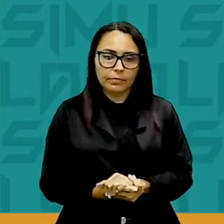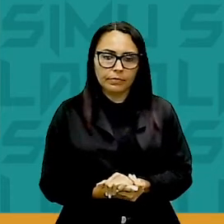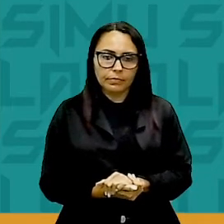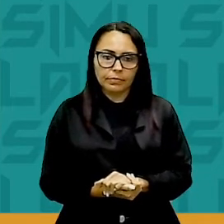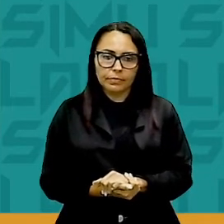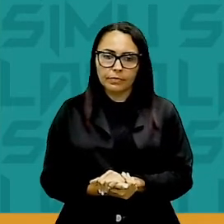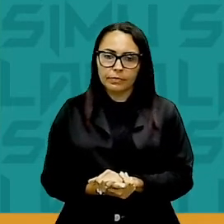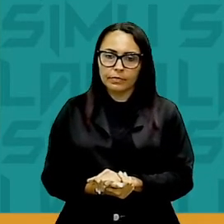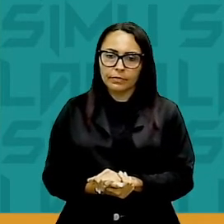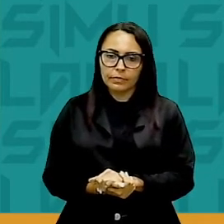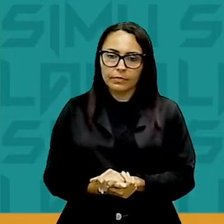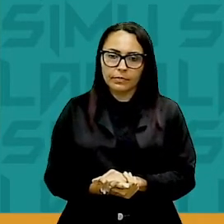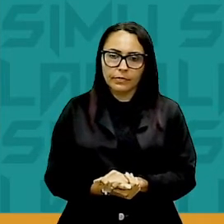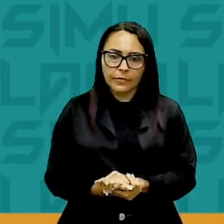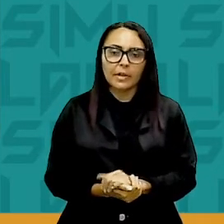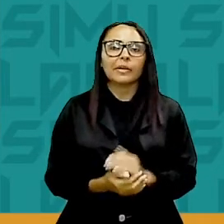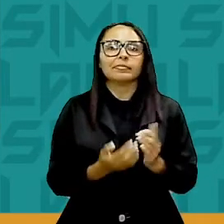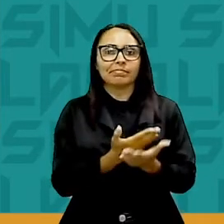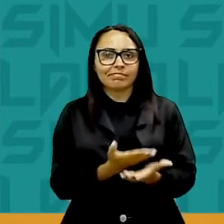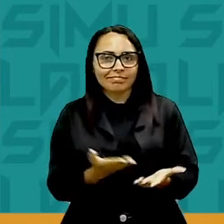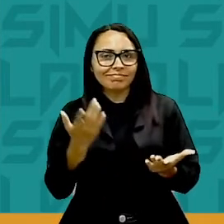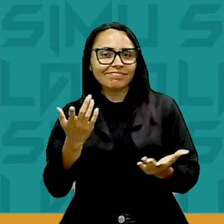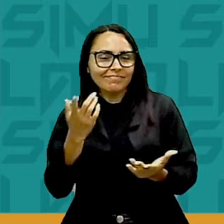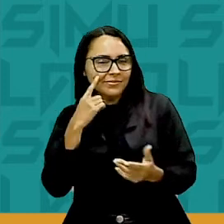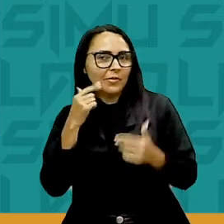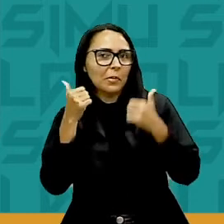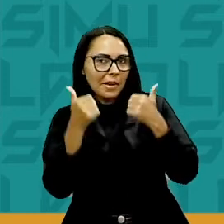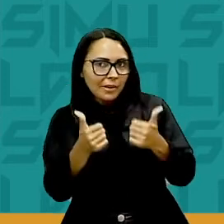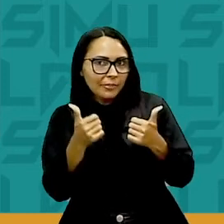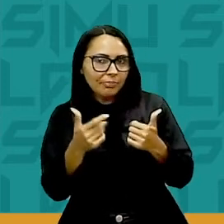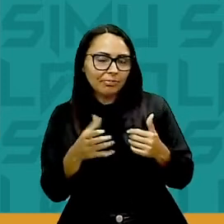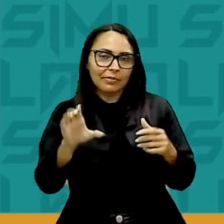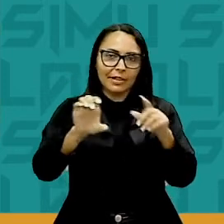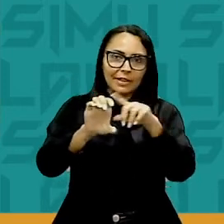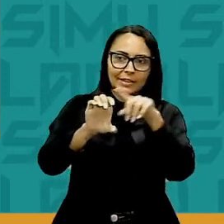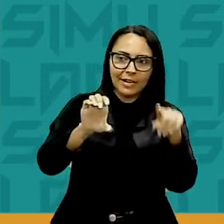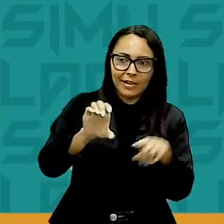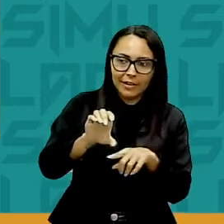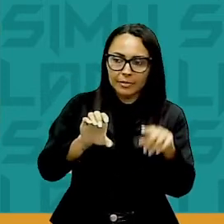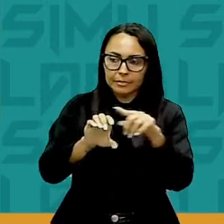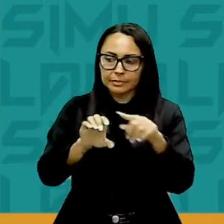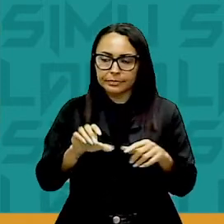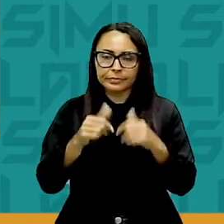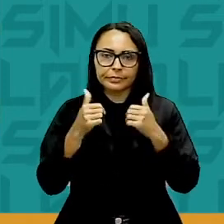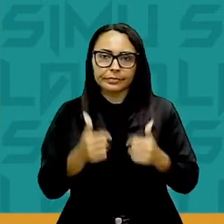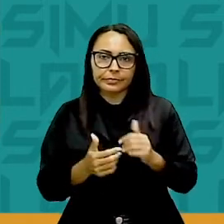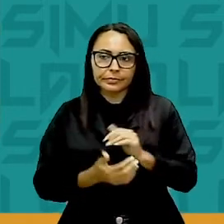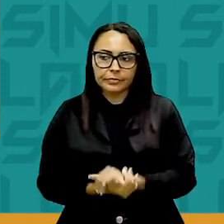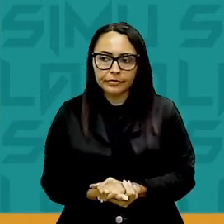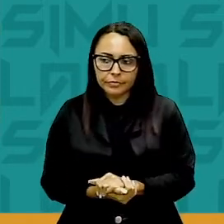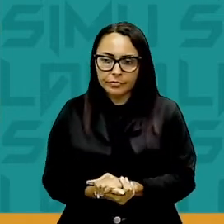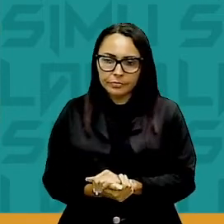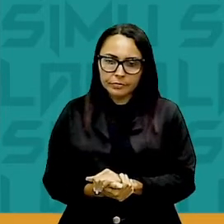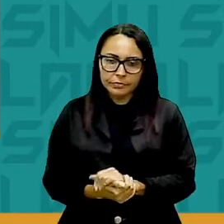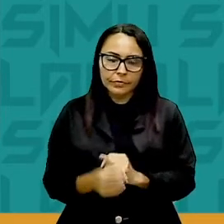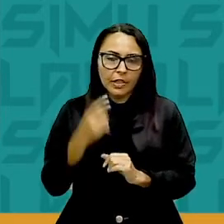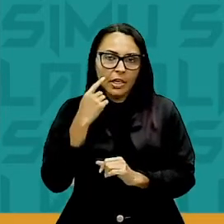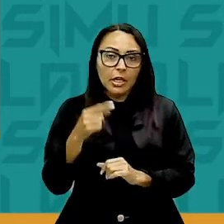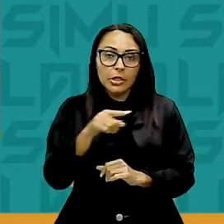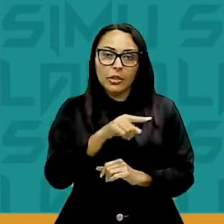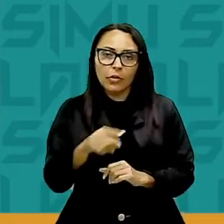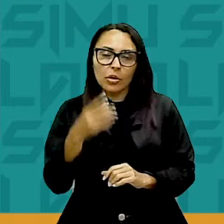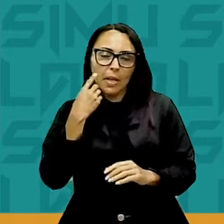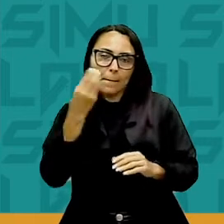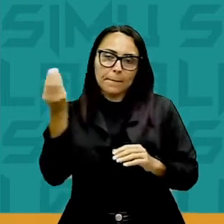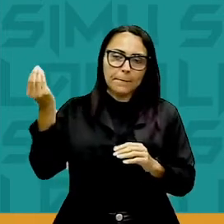E aí, conseguiram identificar? Muito bem. Letra E. Certo? Se você colocou